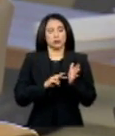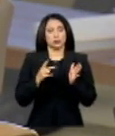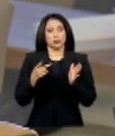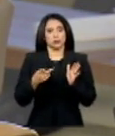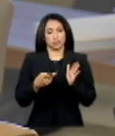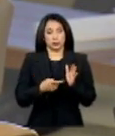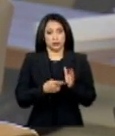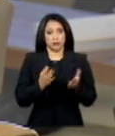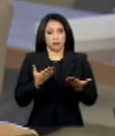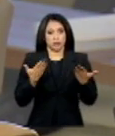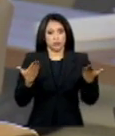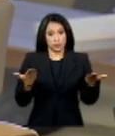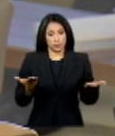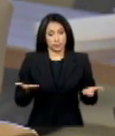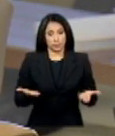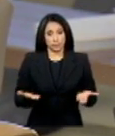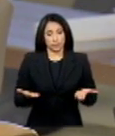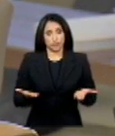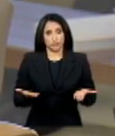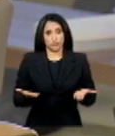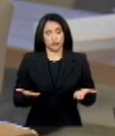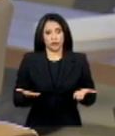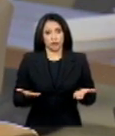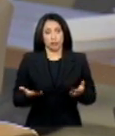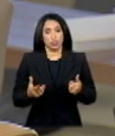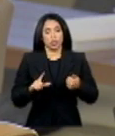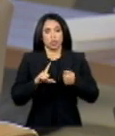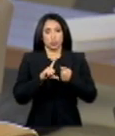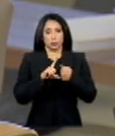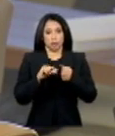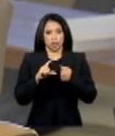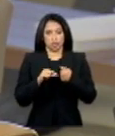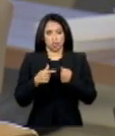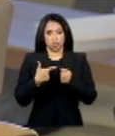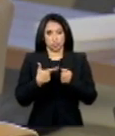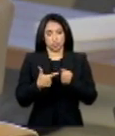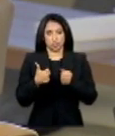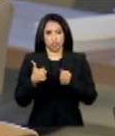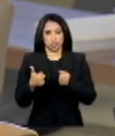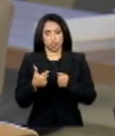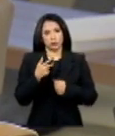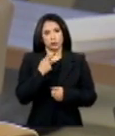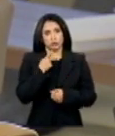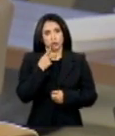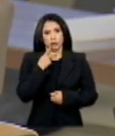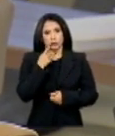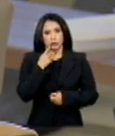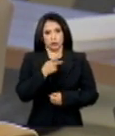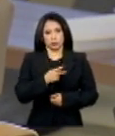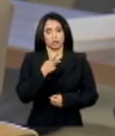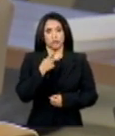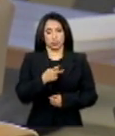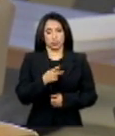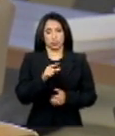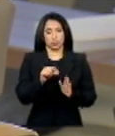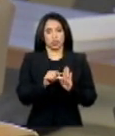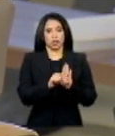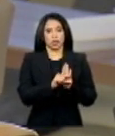que o dispositivo do artigo 21 mencionado no seu respectivo inciso